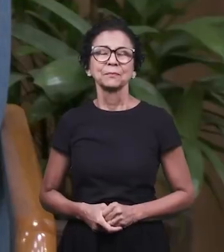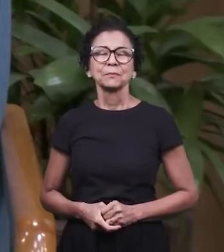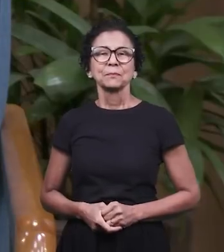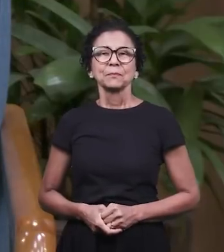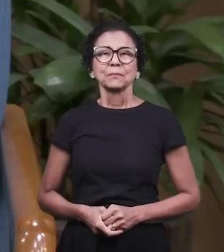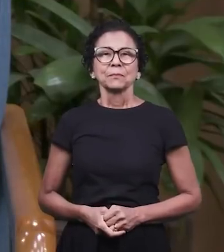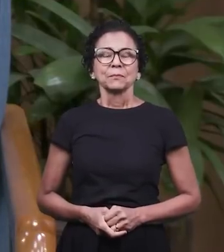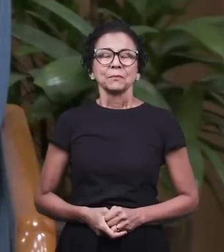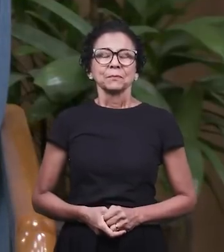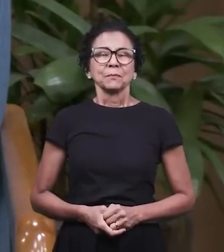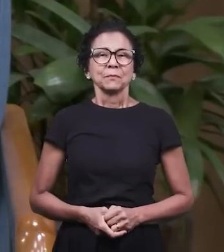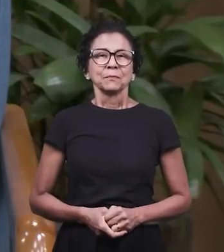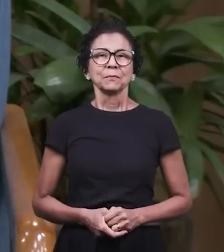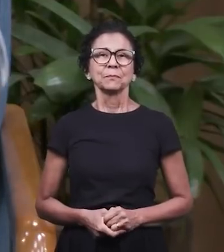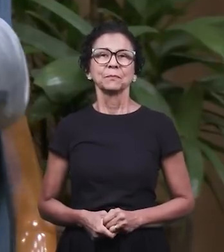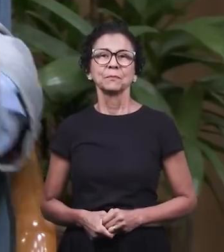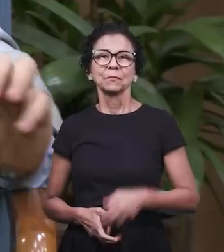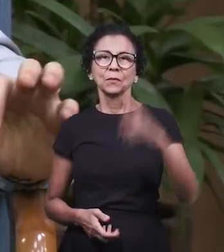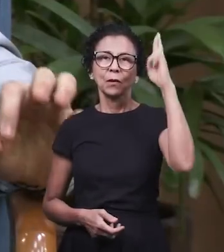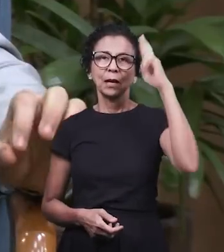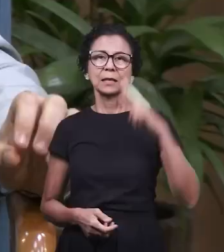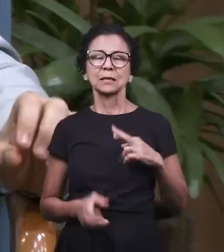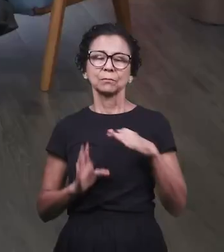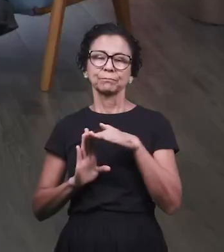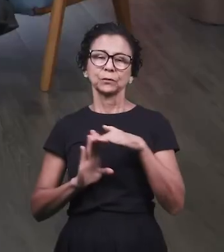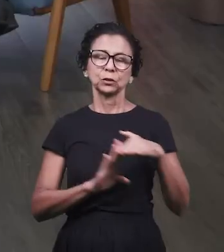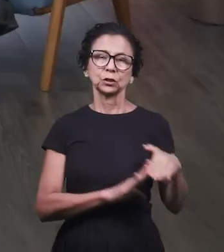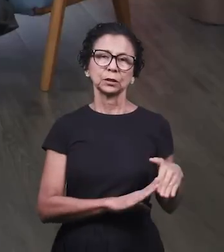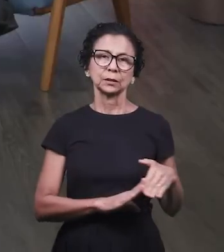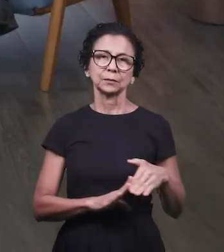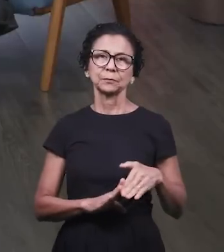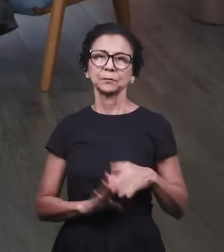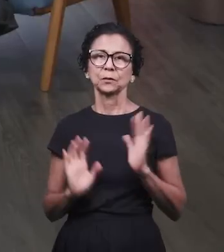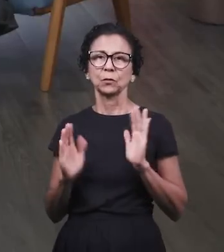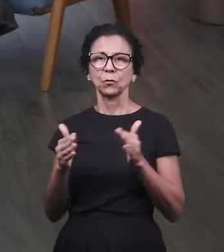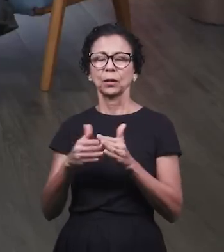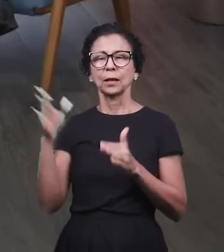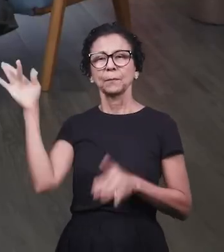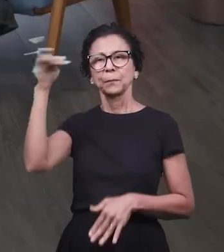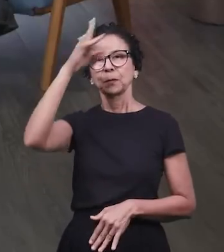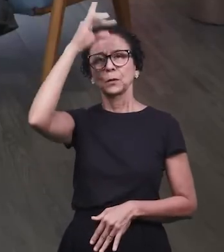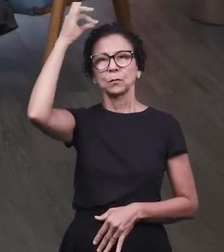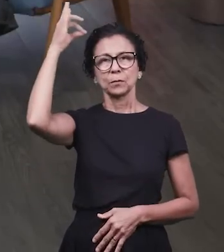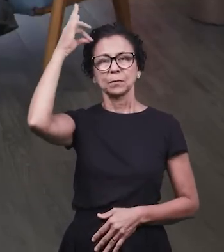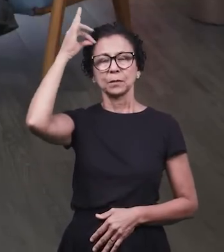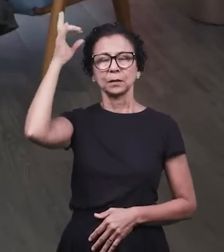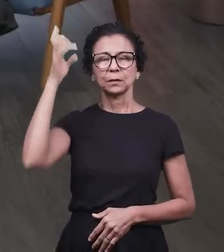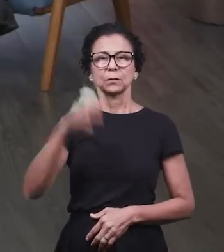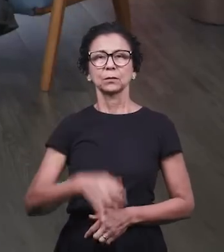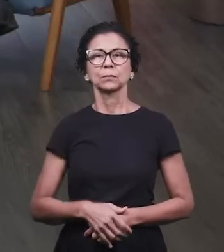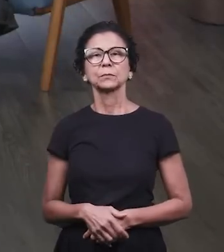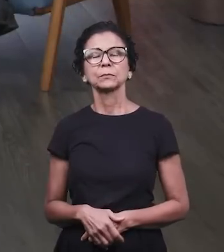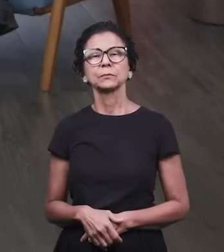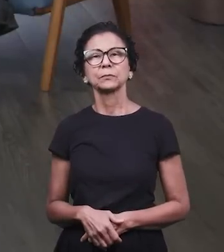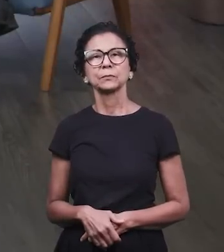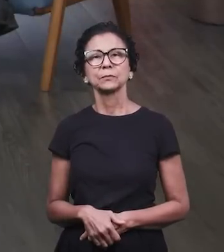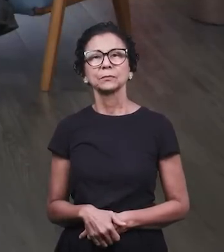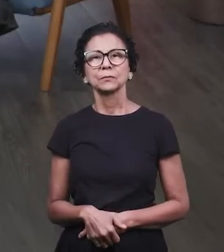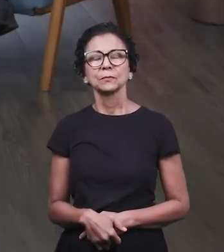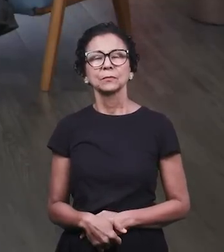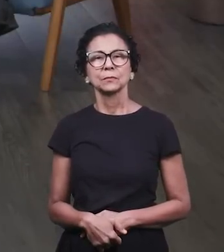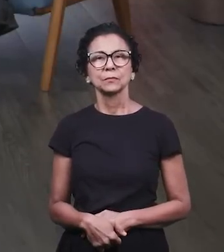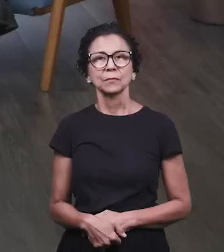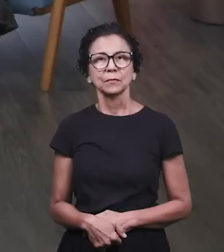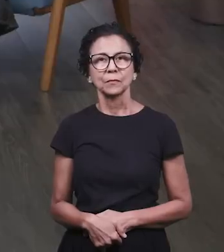e nos leva para o Espírito. Isso é maravilhoso. E uma dessas expressões é essa aqui. Você leu: as